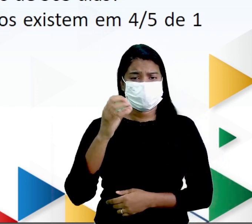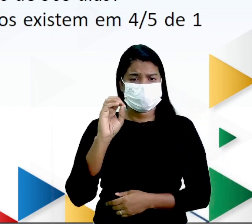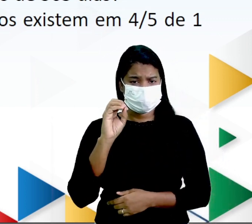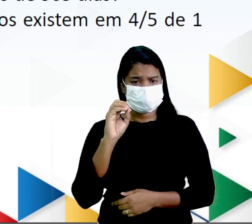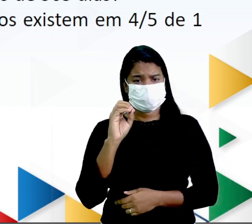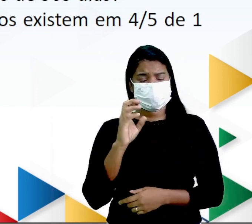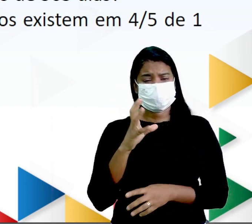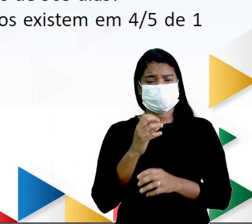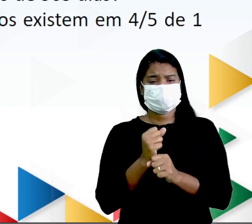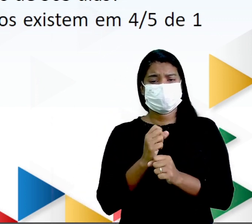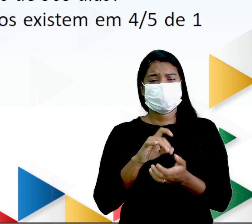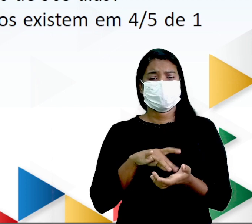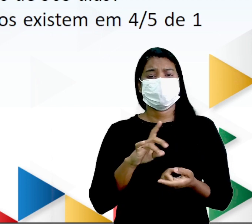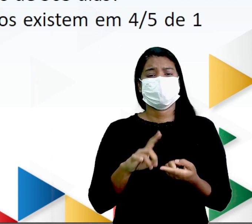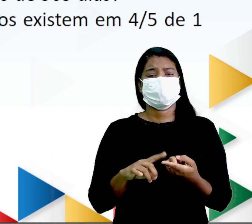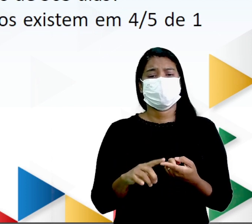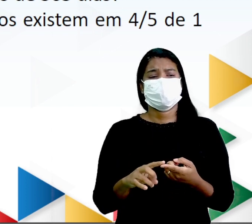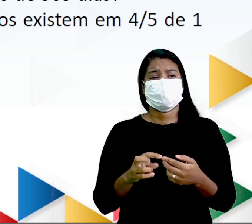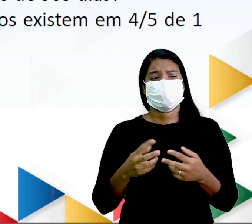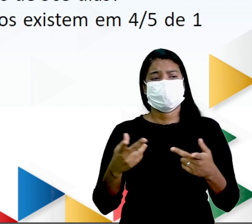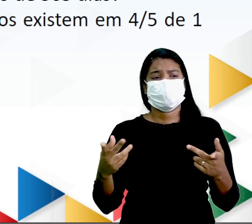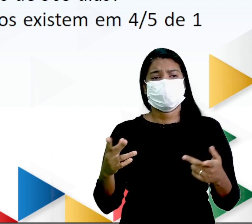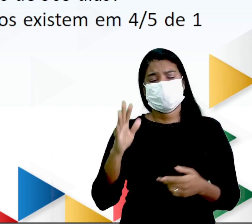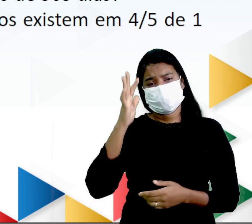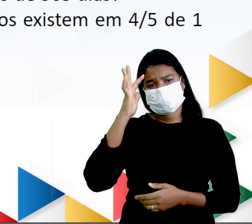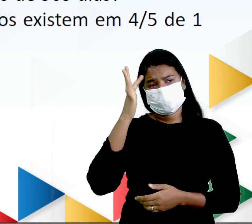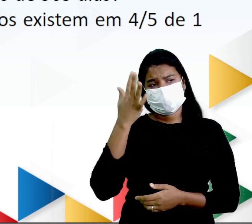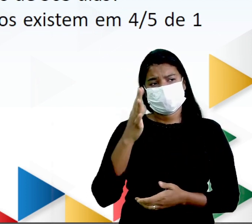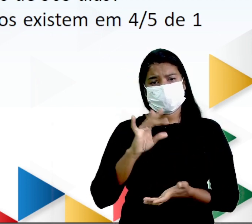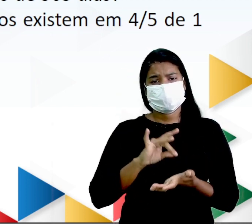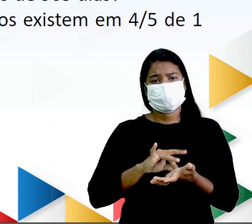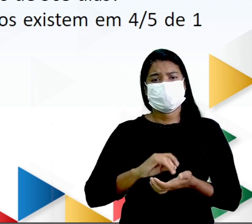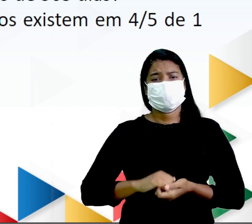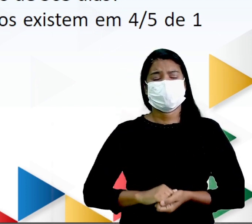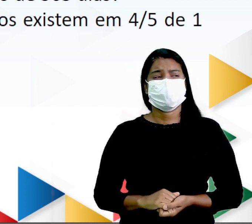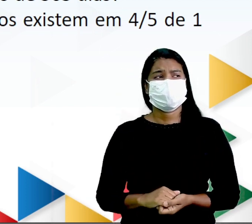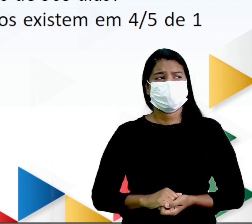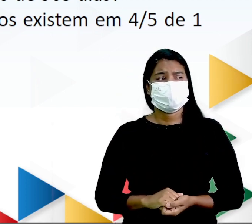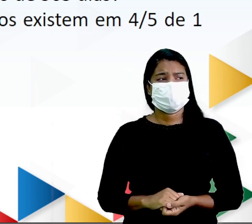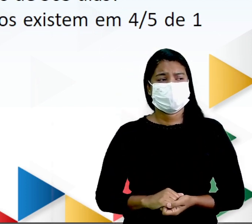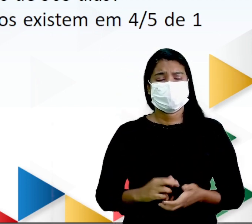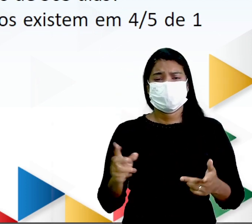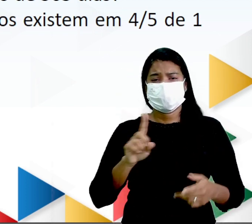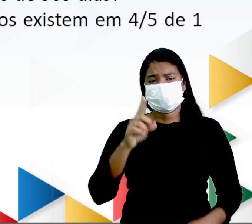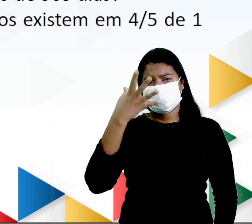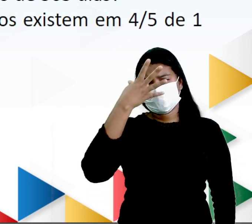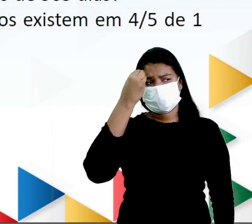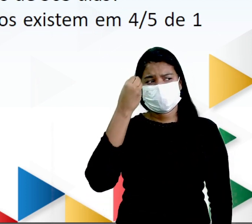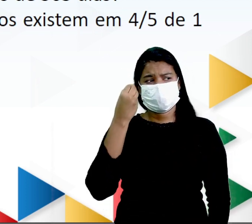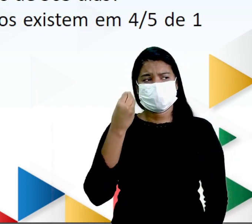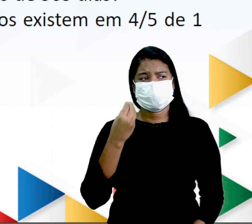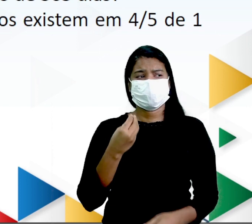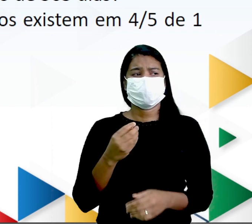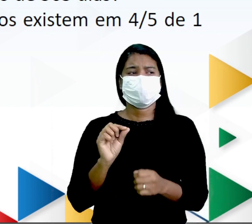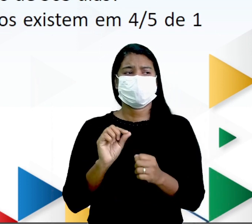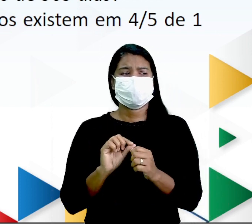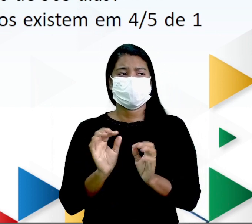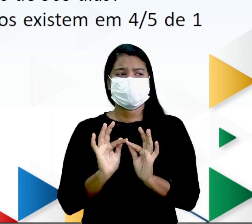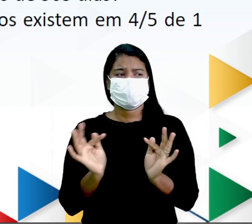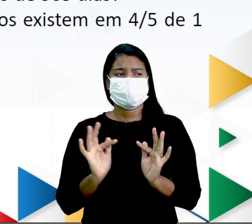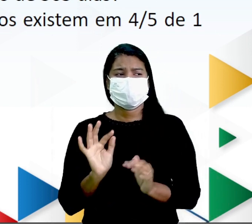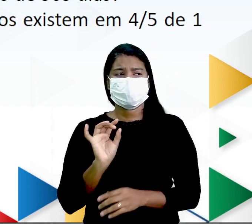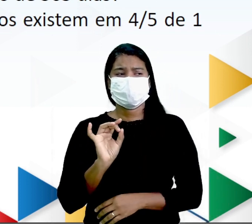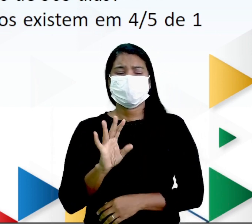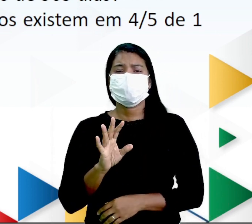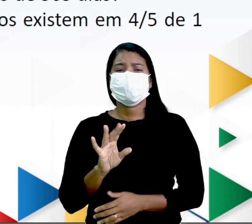para calcular. Existem várias formas de resolver essa questão, tá bom? Várias, não esquece. Eu vou fazer de um jeito só,